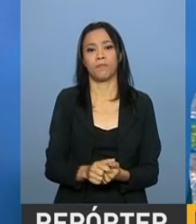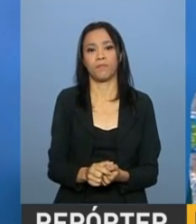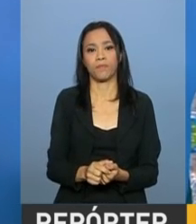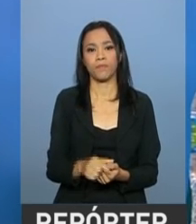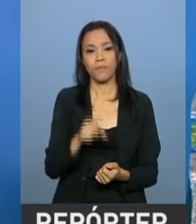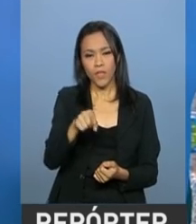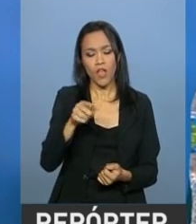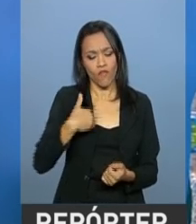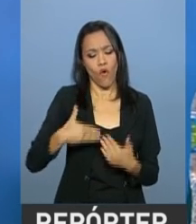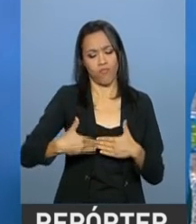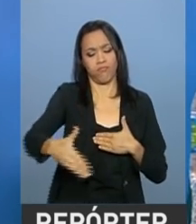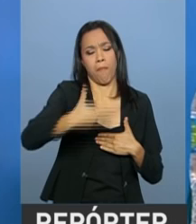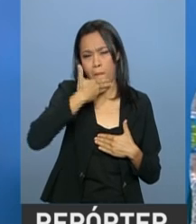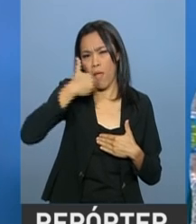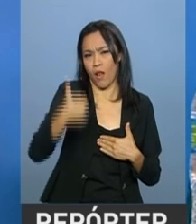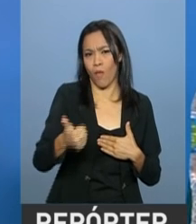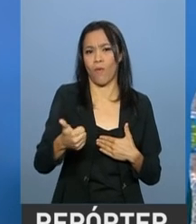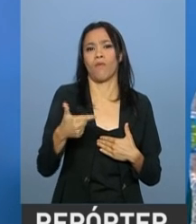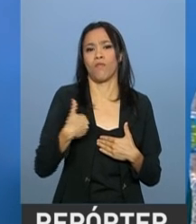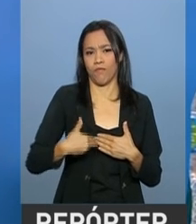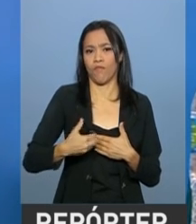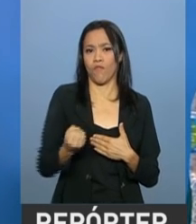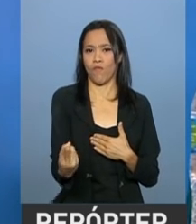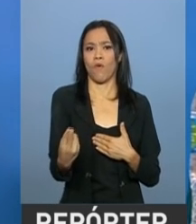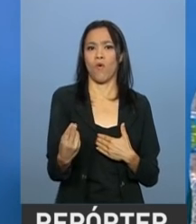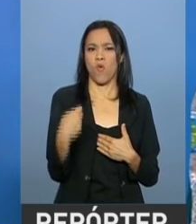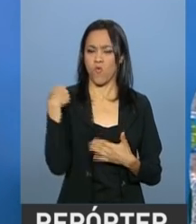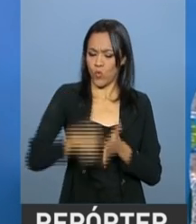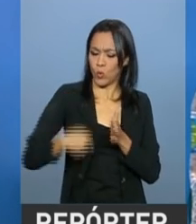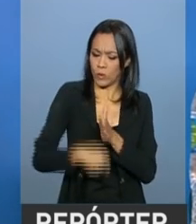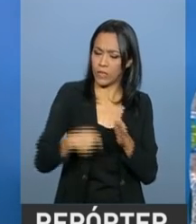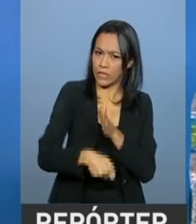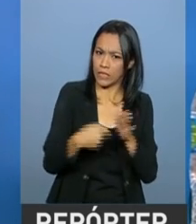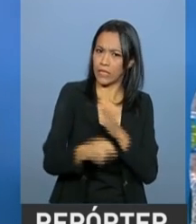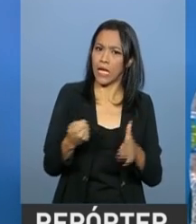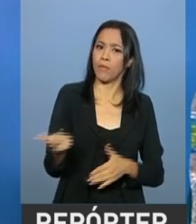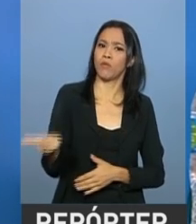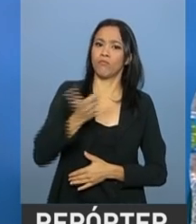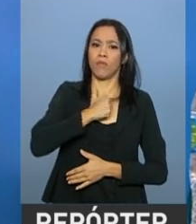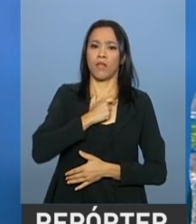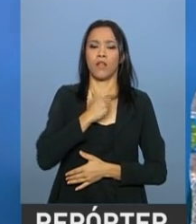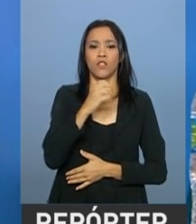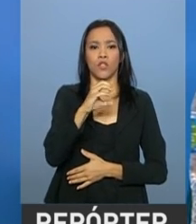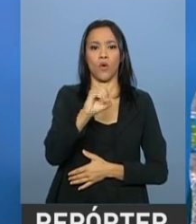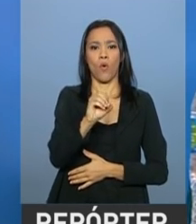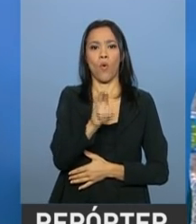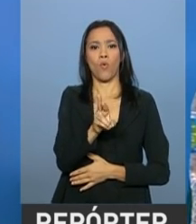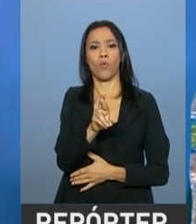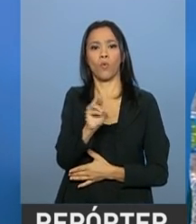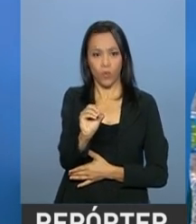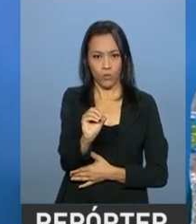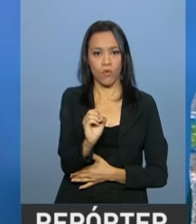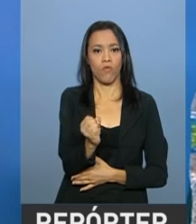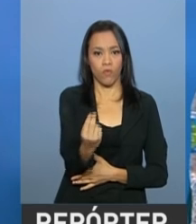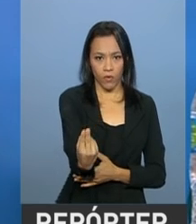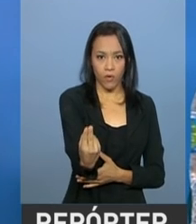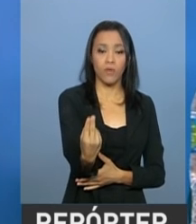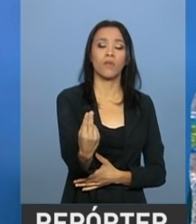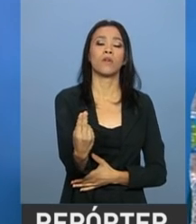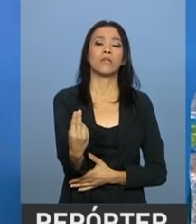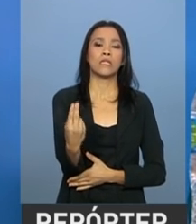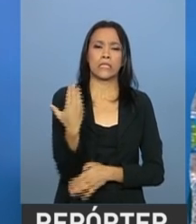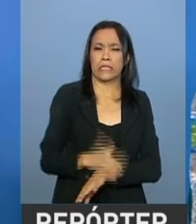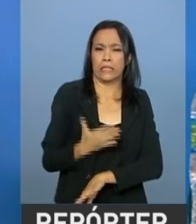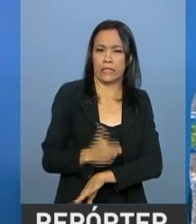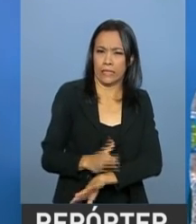estar melhor que eu estou hoje. Vou brigar por ouro, sim. Vou treinar